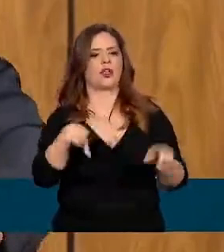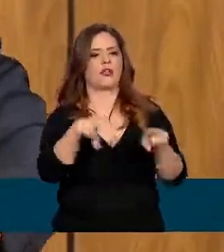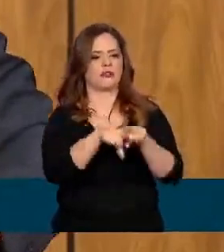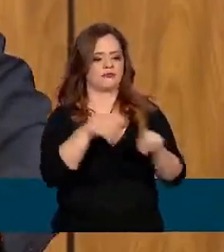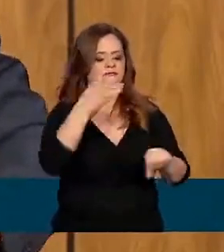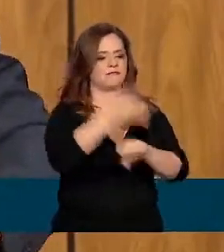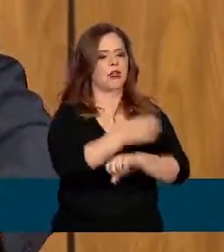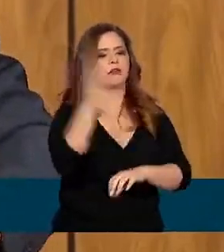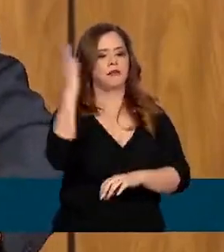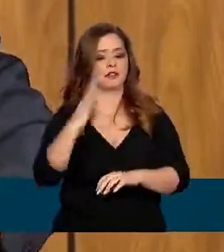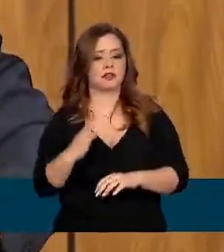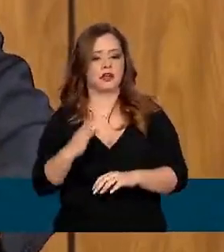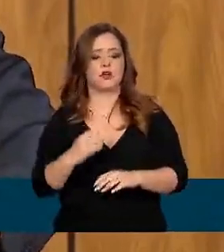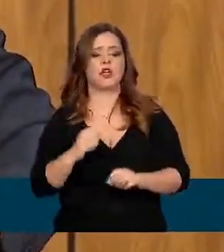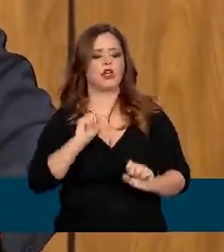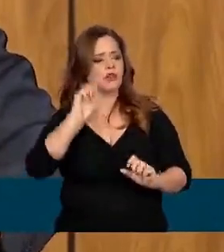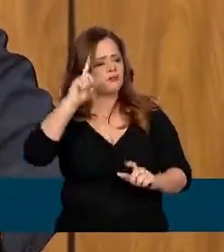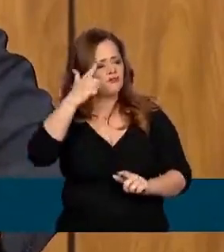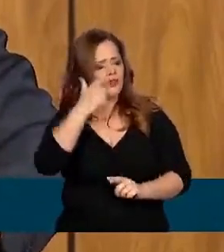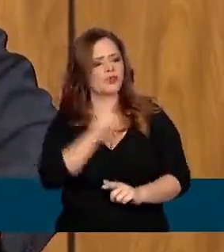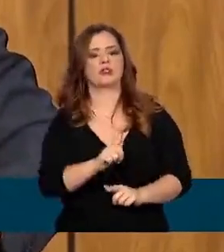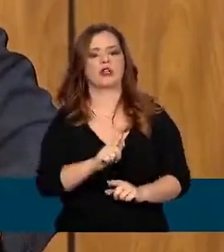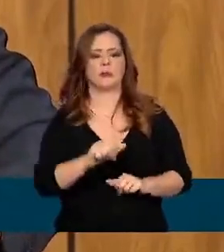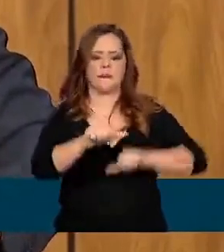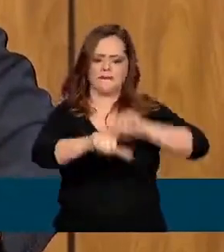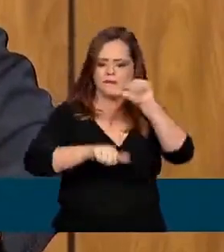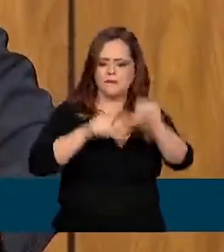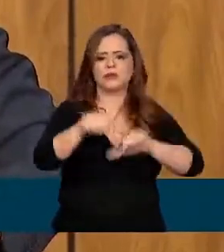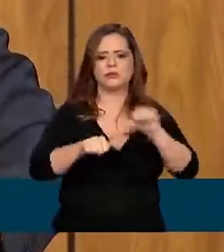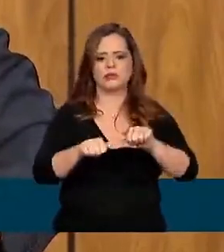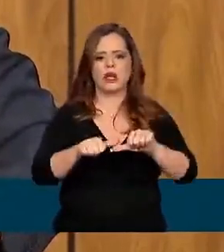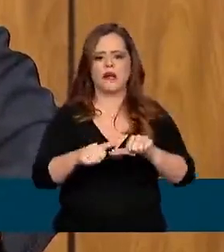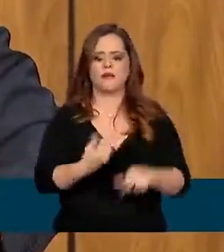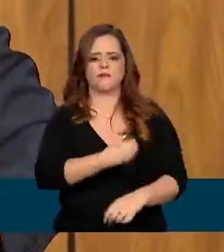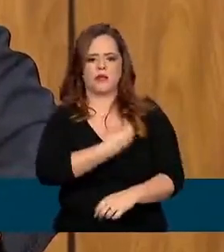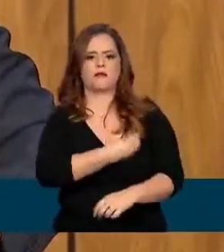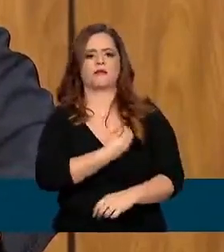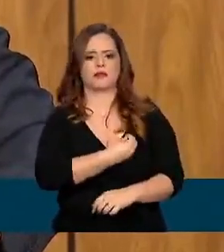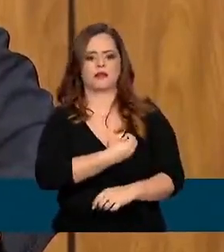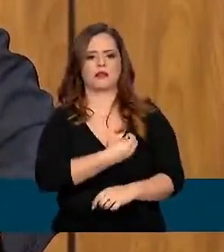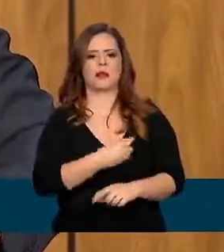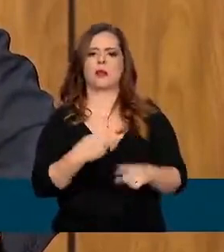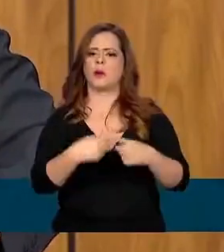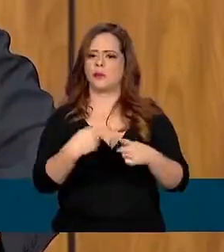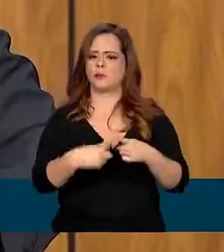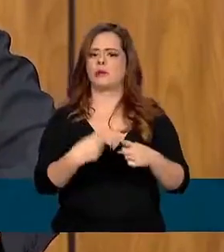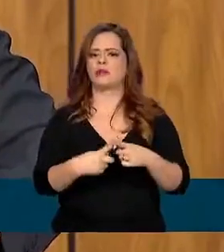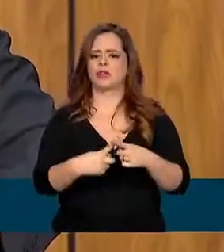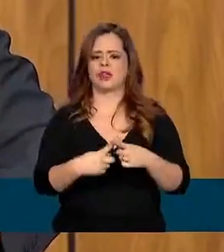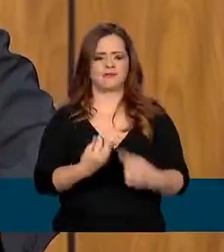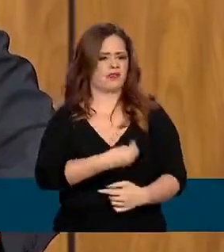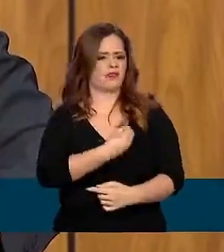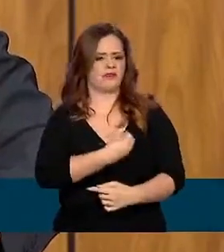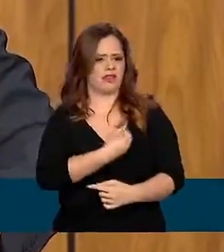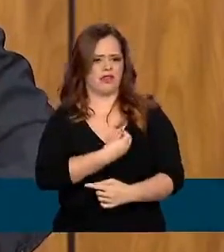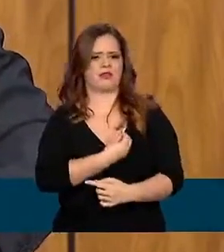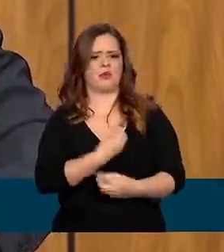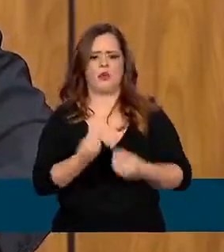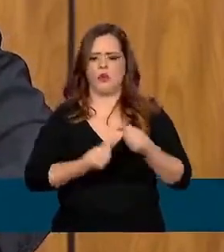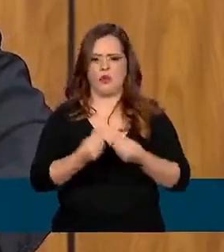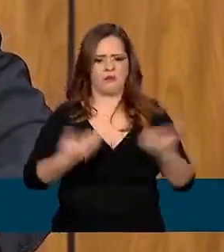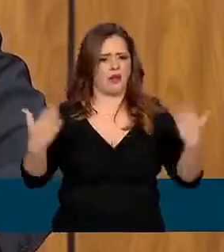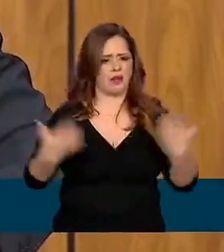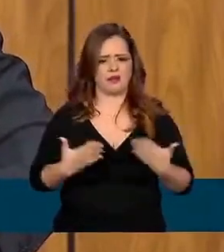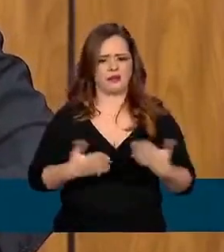a demarcação e nós vamos dar eles qualidade e condições de vida porque do jeito que eles estão vivendo é uma coisa